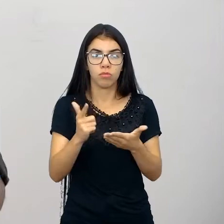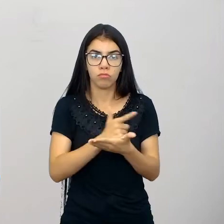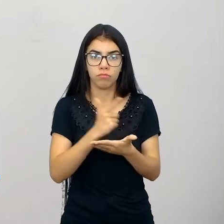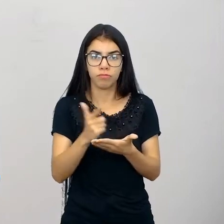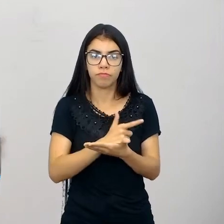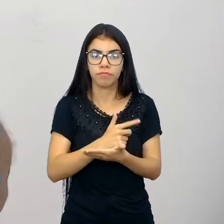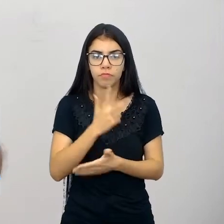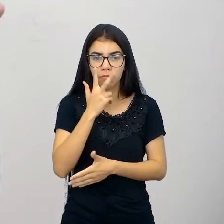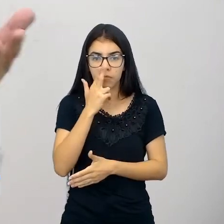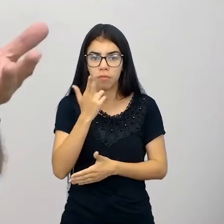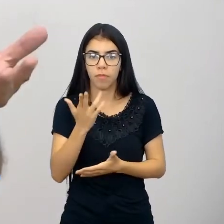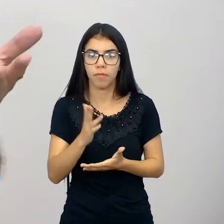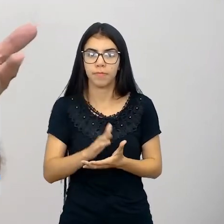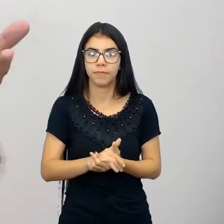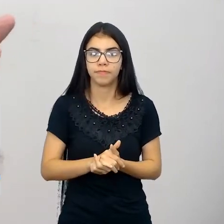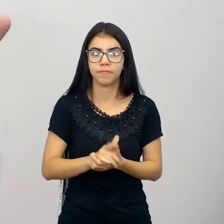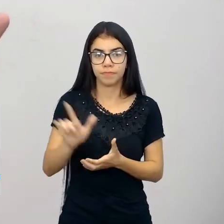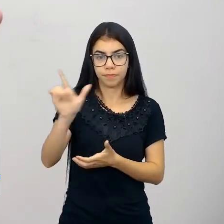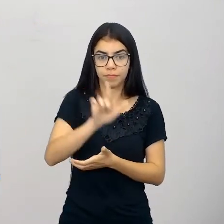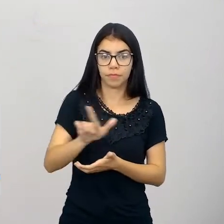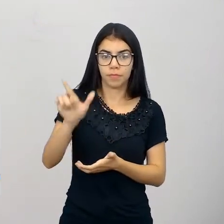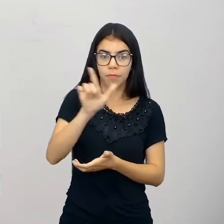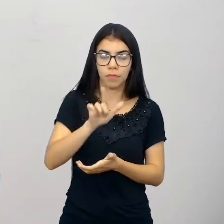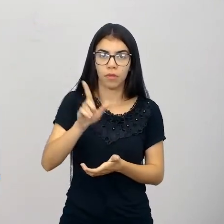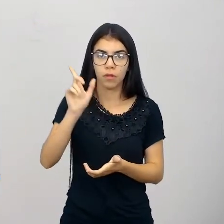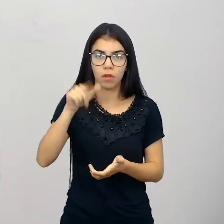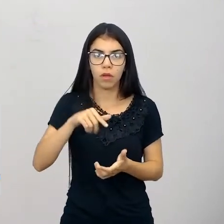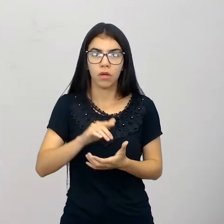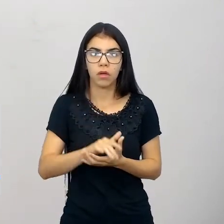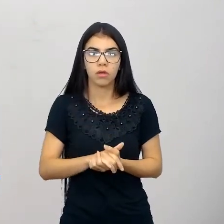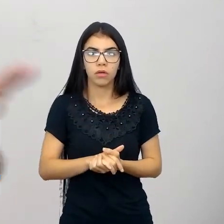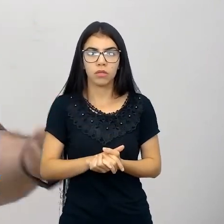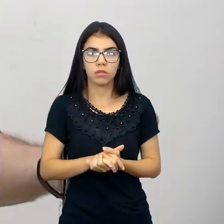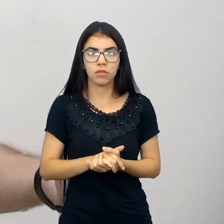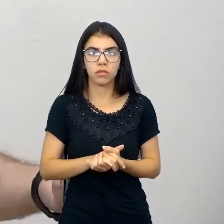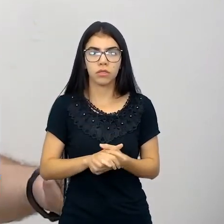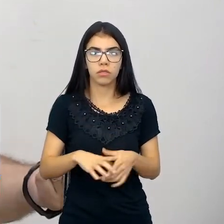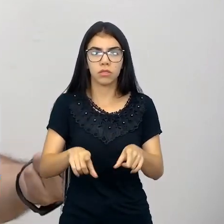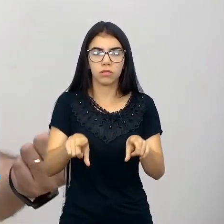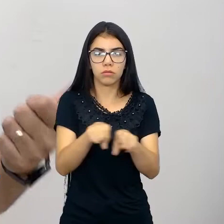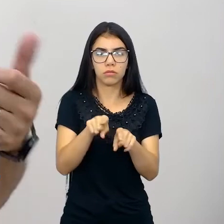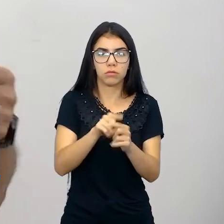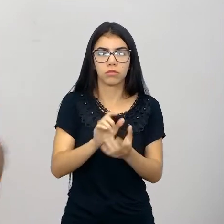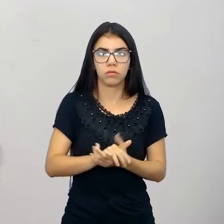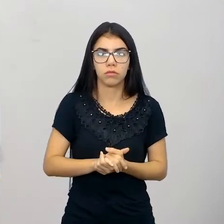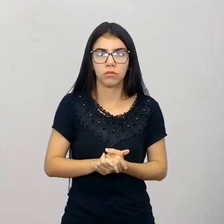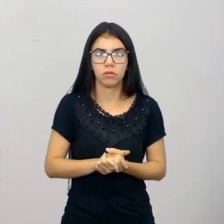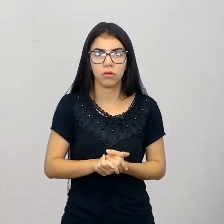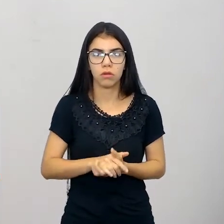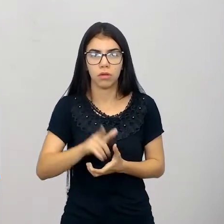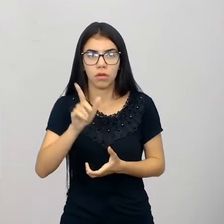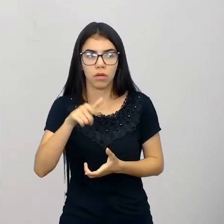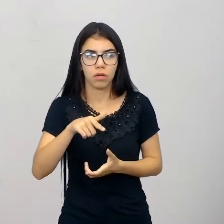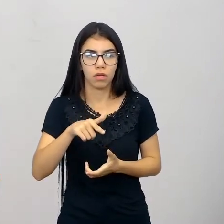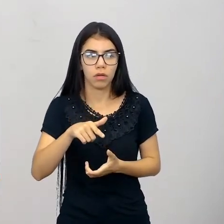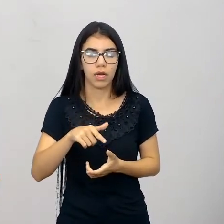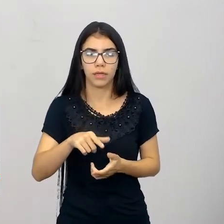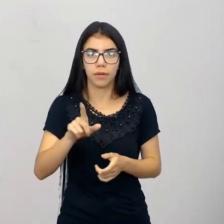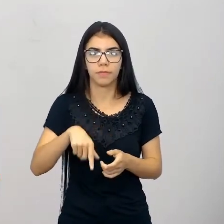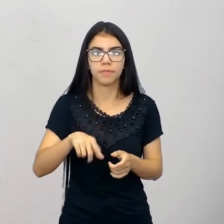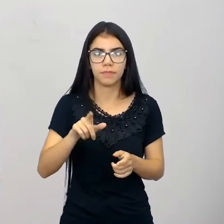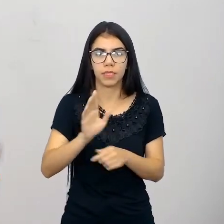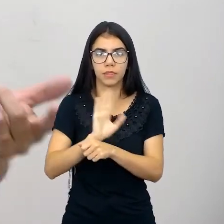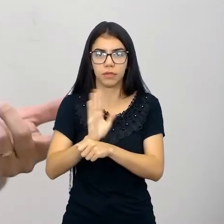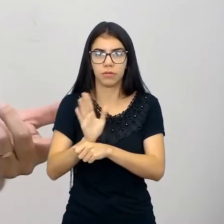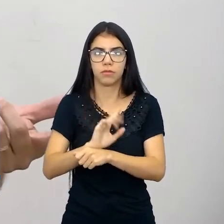você acha sagrado, a fonte da literatura, não é Homero. Para ele, Homero é oral. Da mesma forma que para a gente, falar que cinema